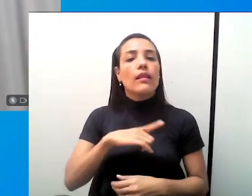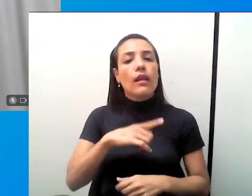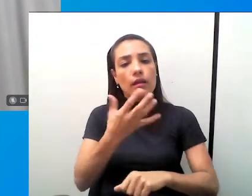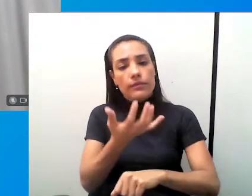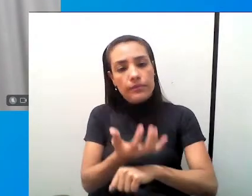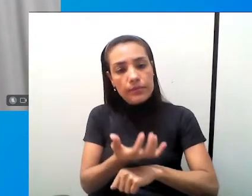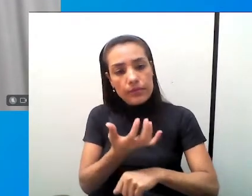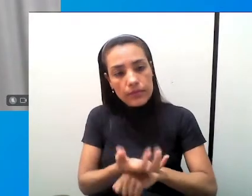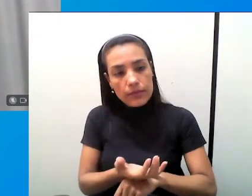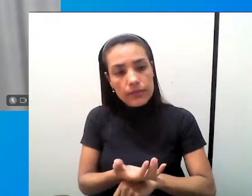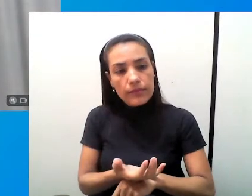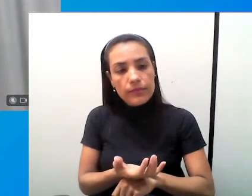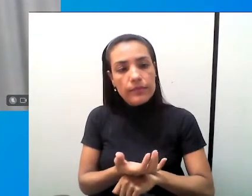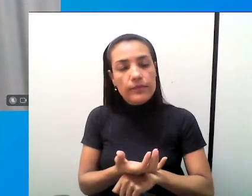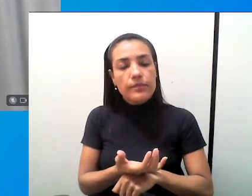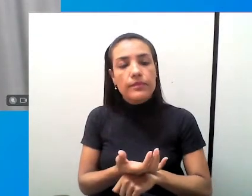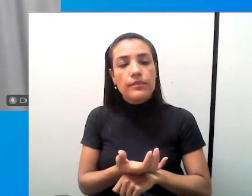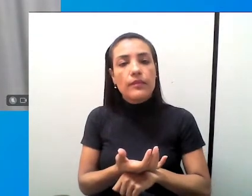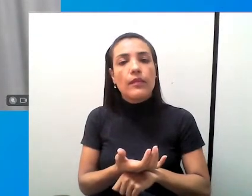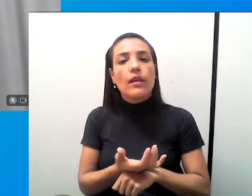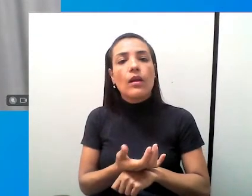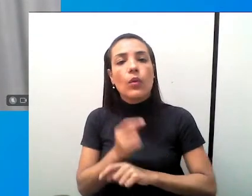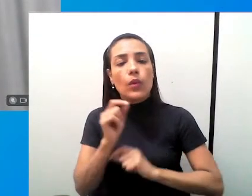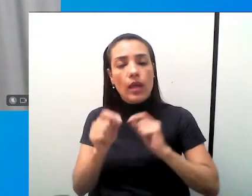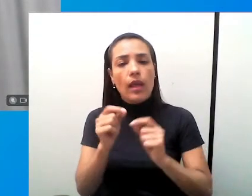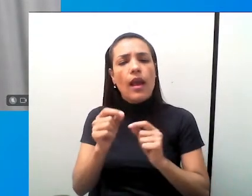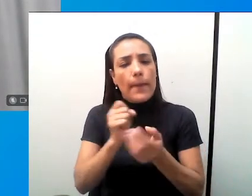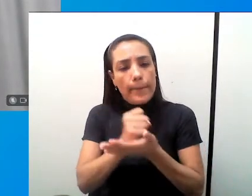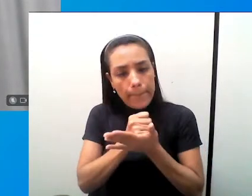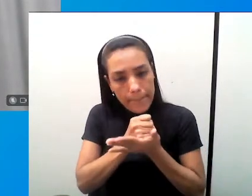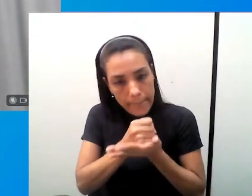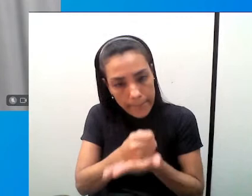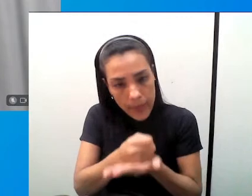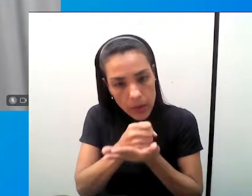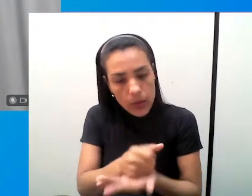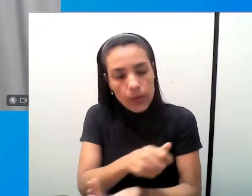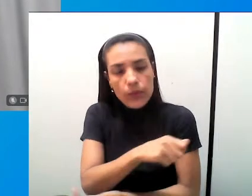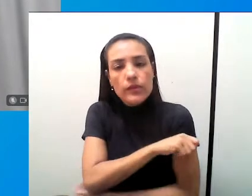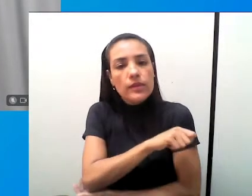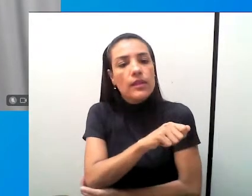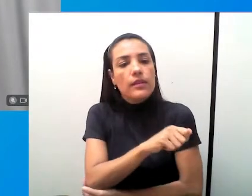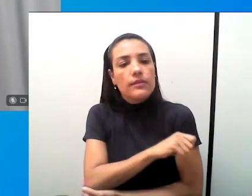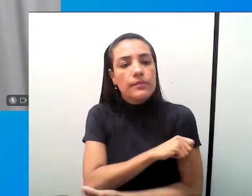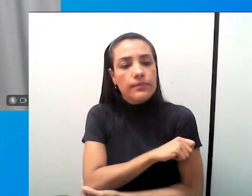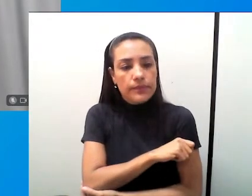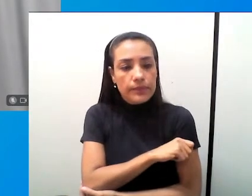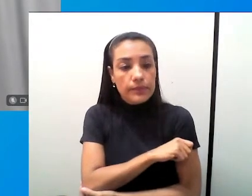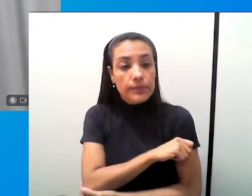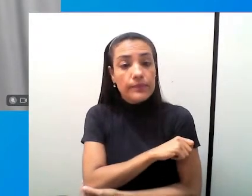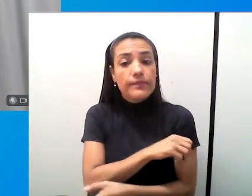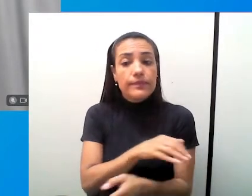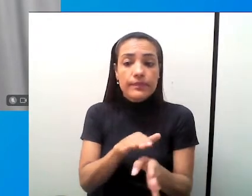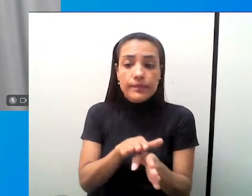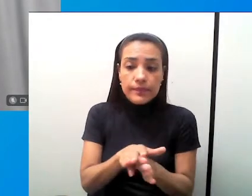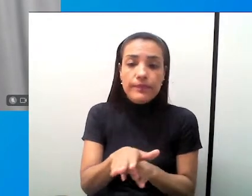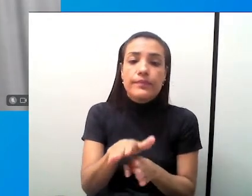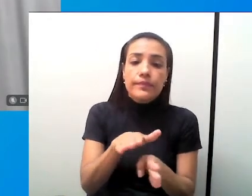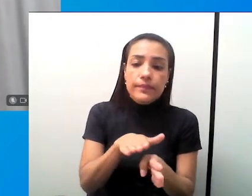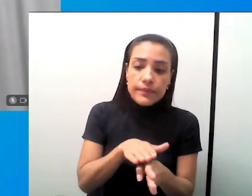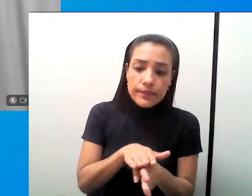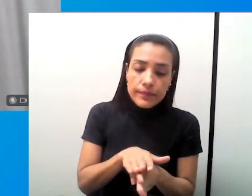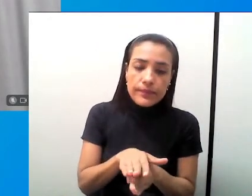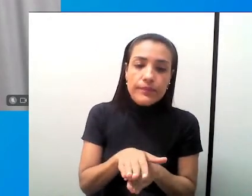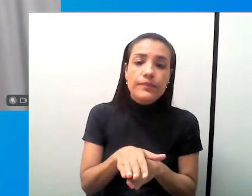a disciplina, ela dá todo um apoio, né, para que os alunos tenham orientações quanto à realização